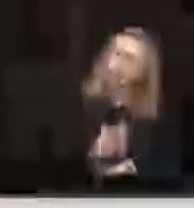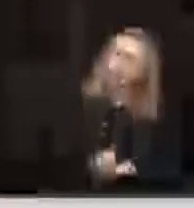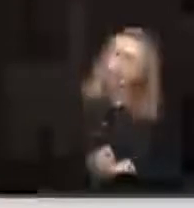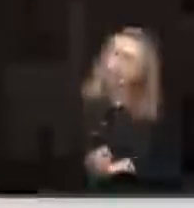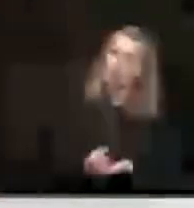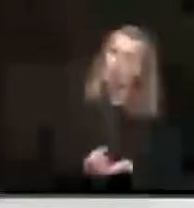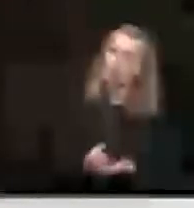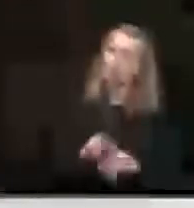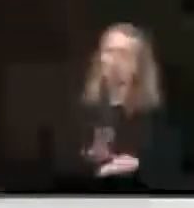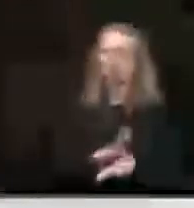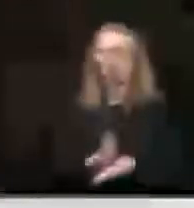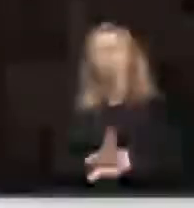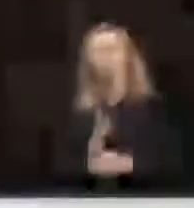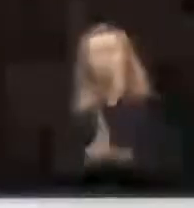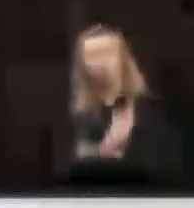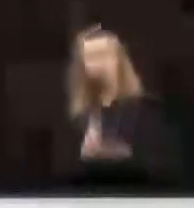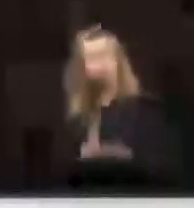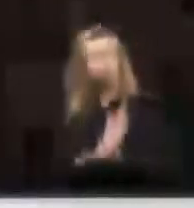E eu não sei